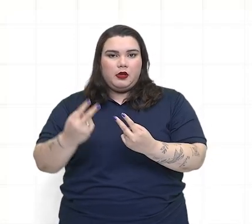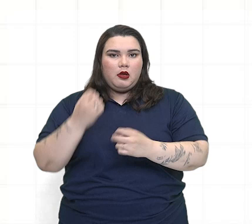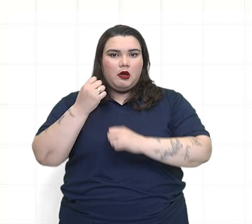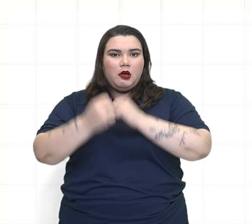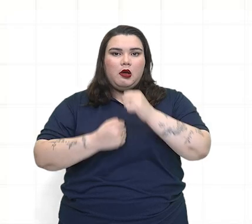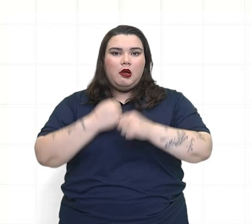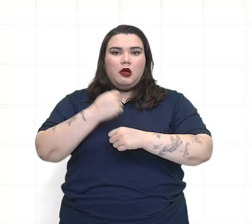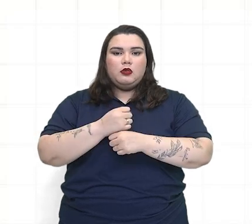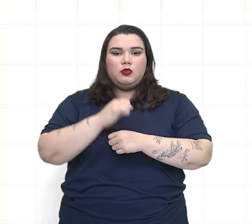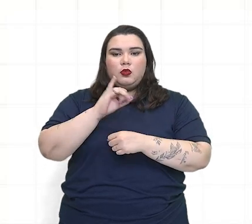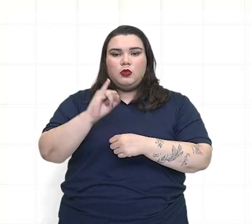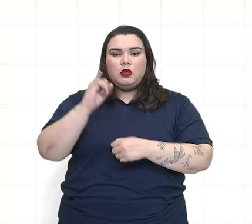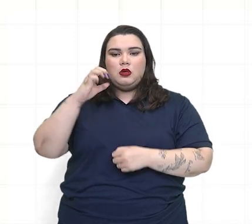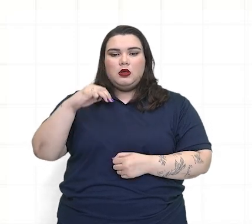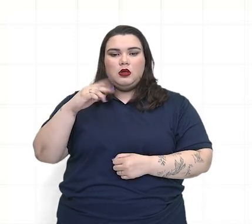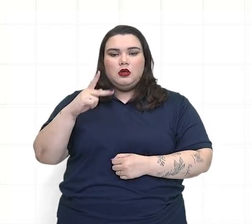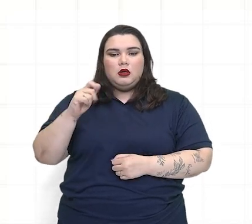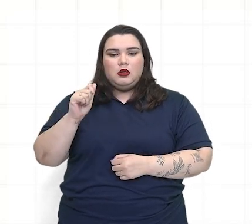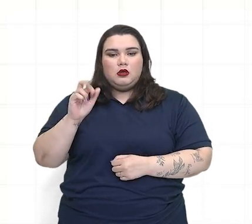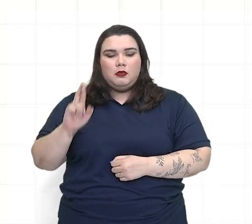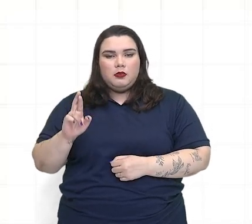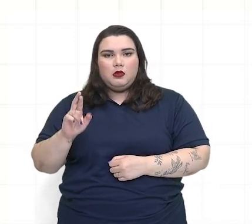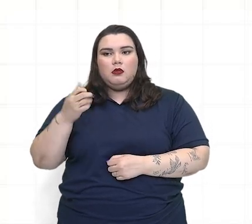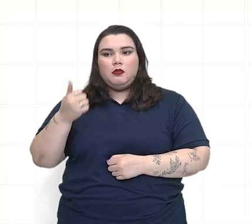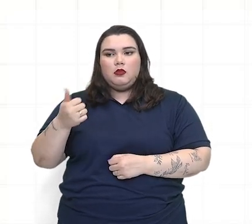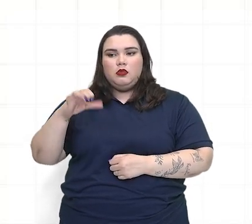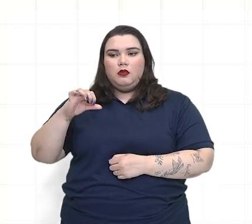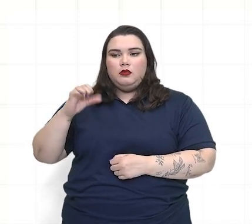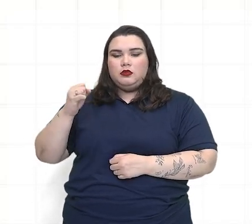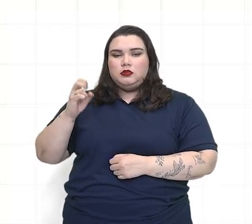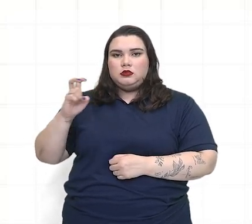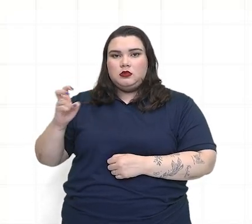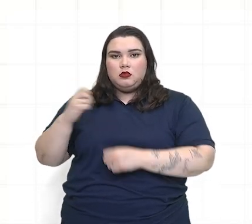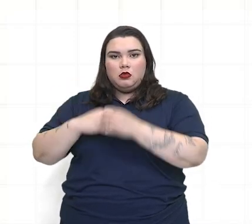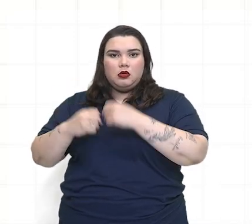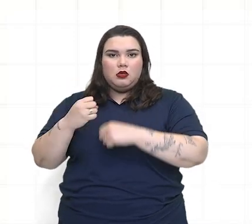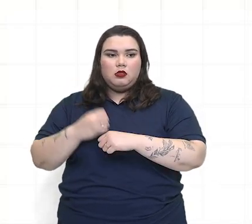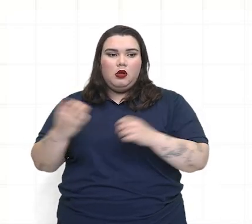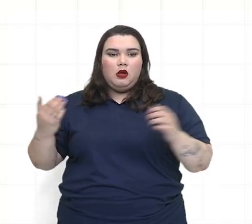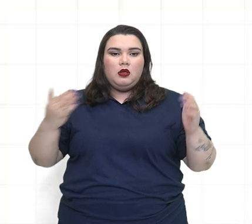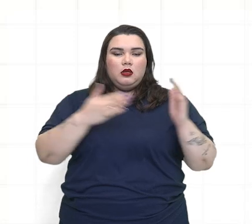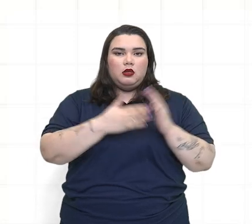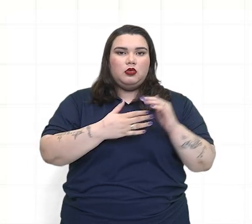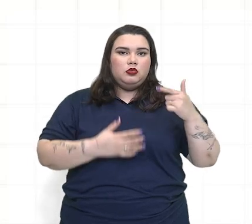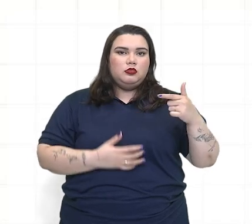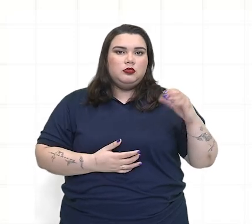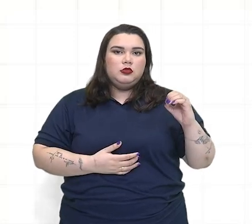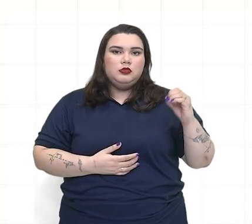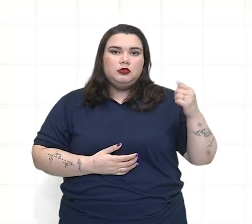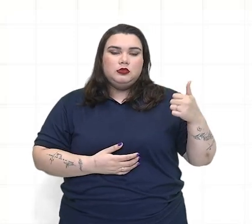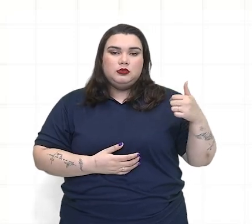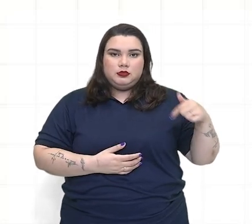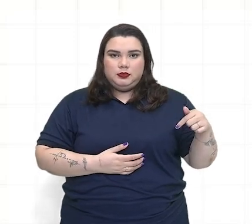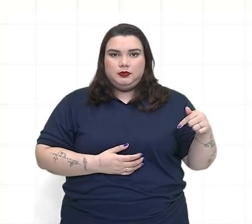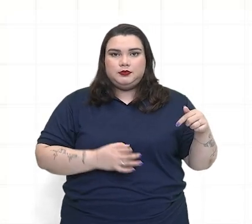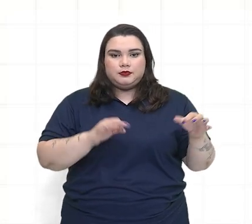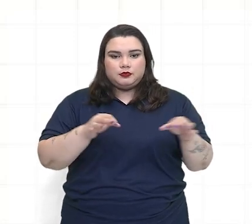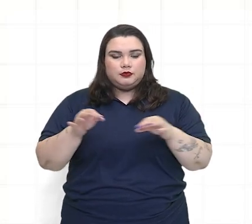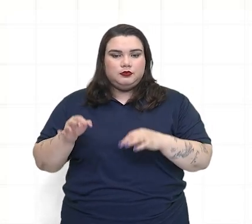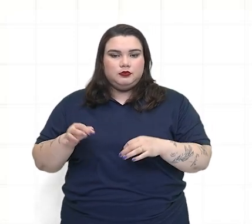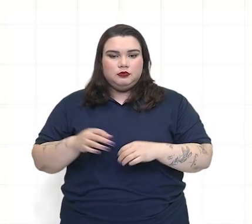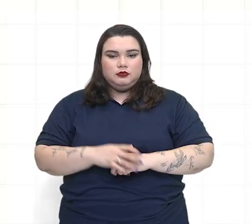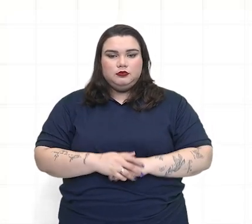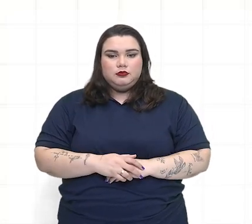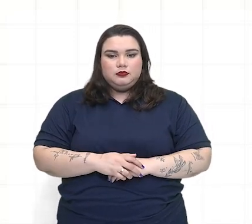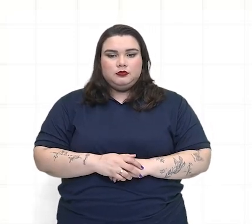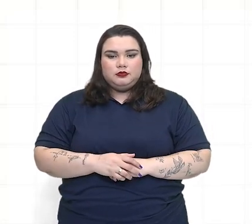a partir de 1985 até 2017, como diz aqui, ó, nessa observação aqui do